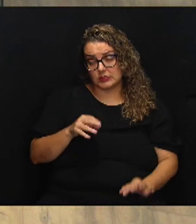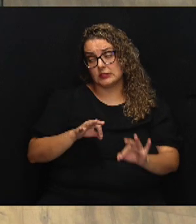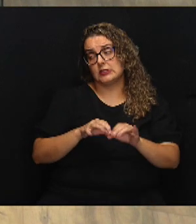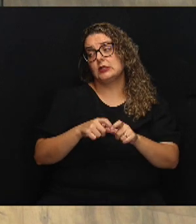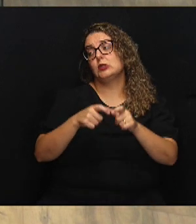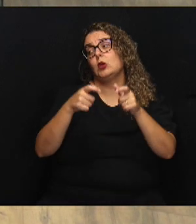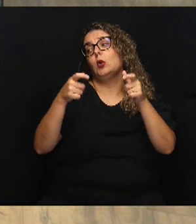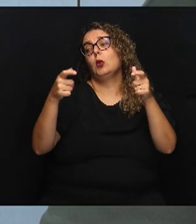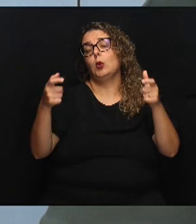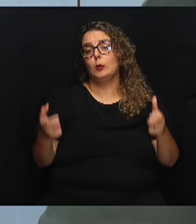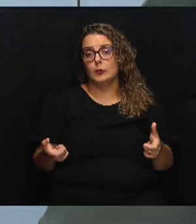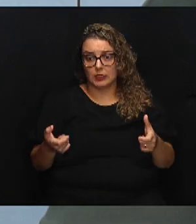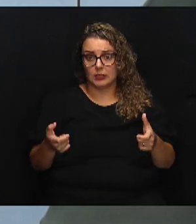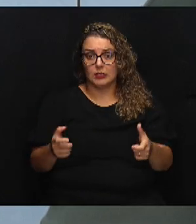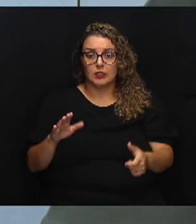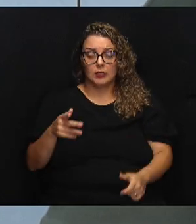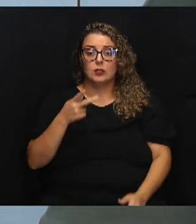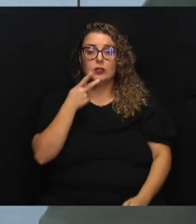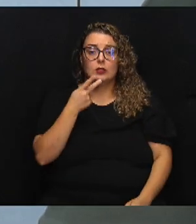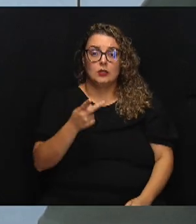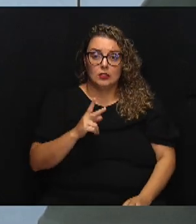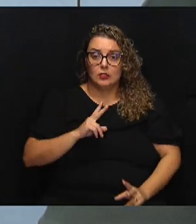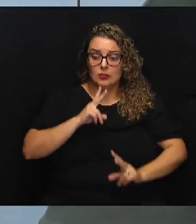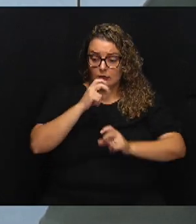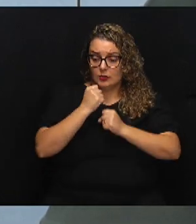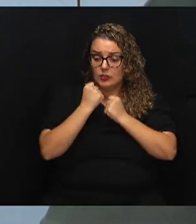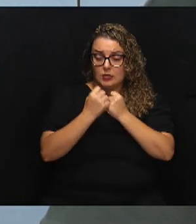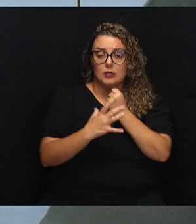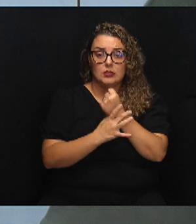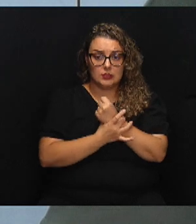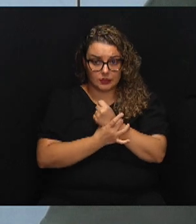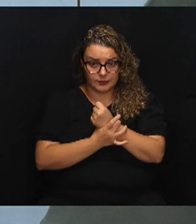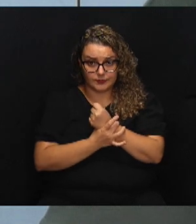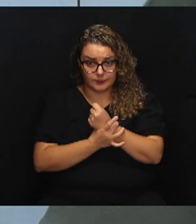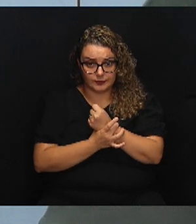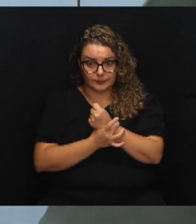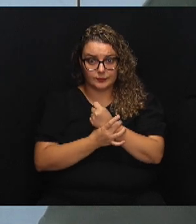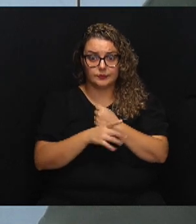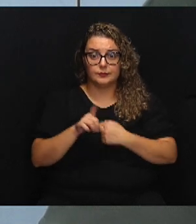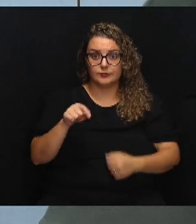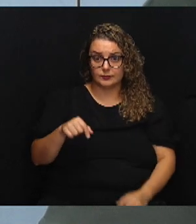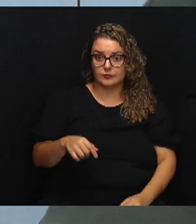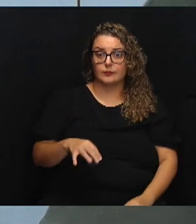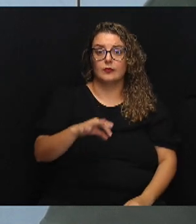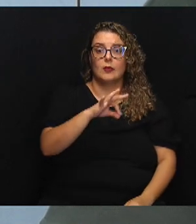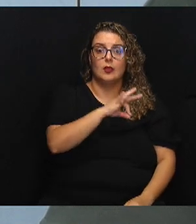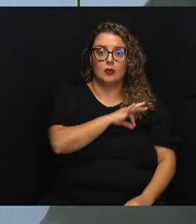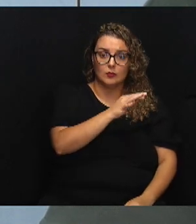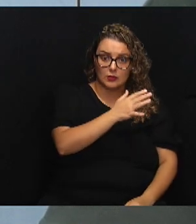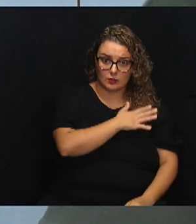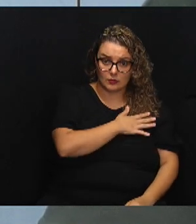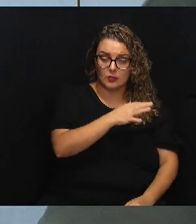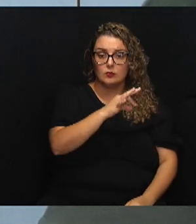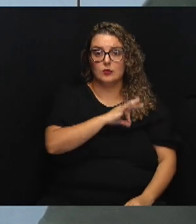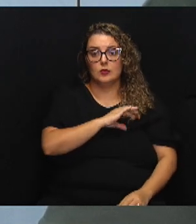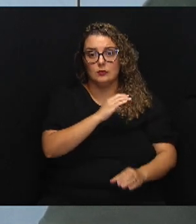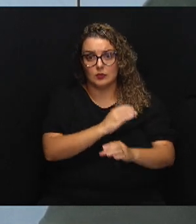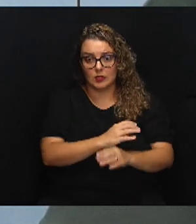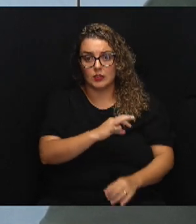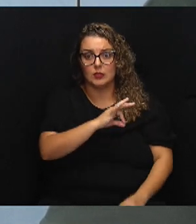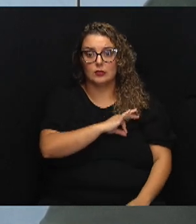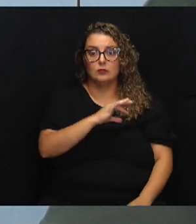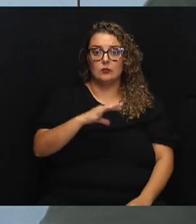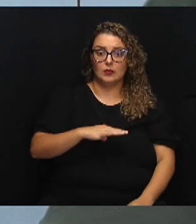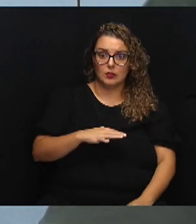E quando você fala de força de segurança, no caso abrange a Polícia Militar, a Polícia Civil e a Guarda Municipal